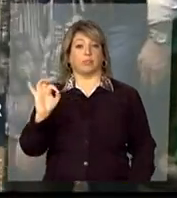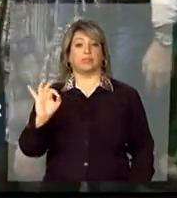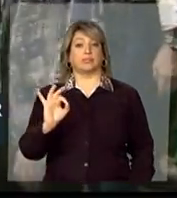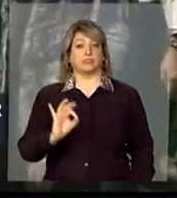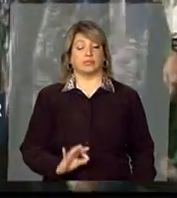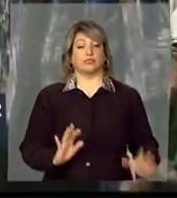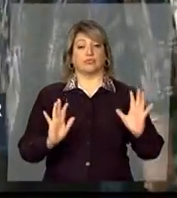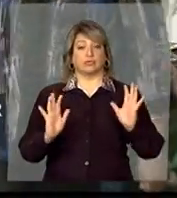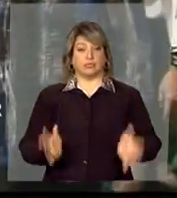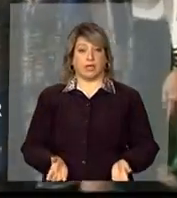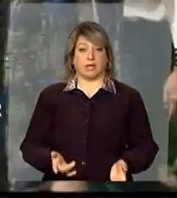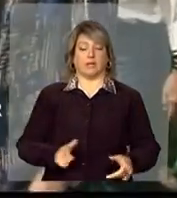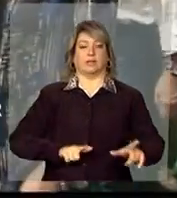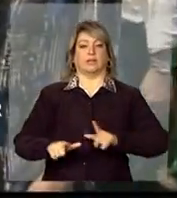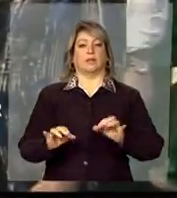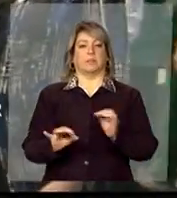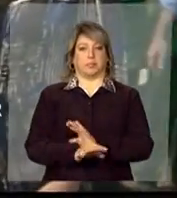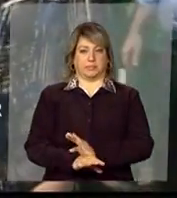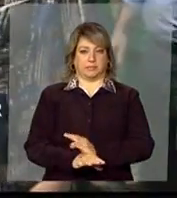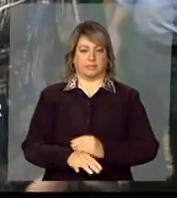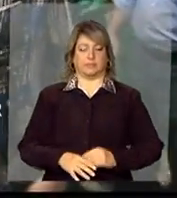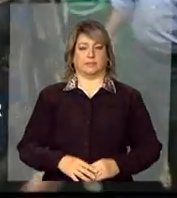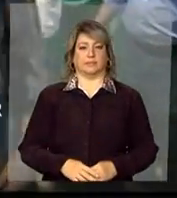92% já dos trabalhos concluídos.